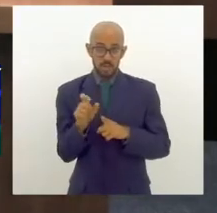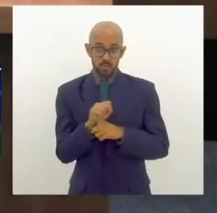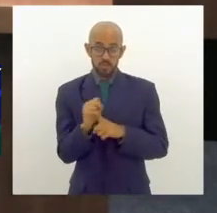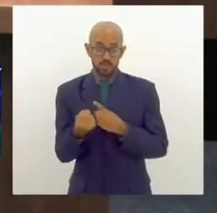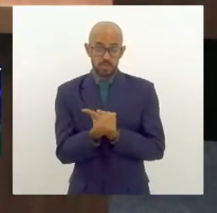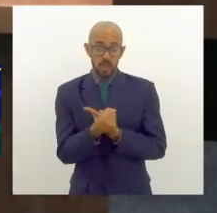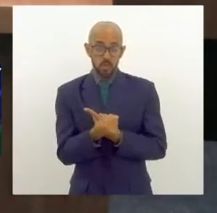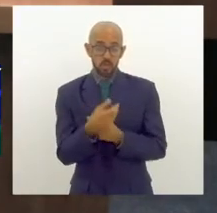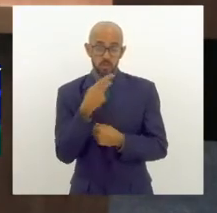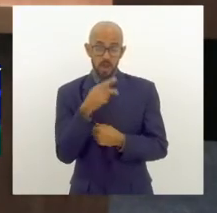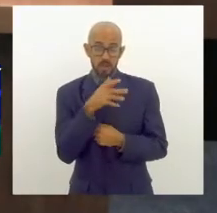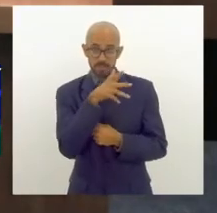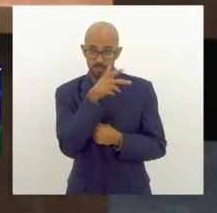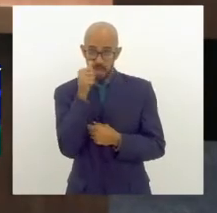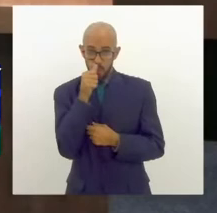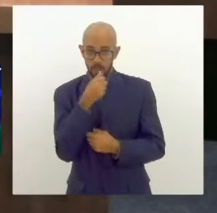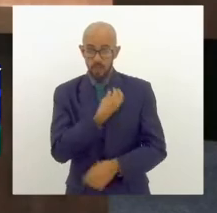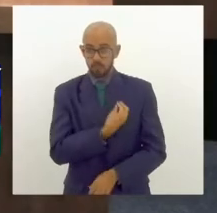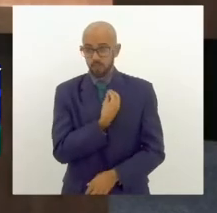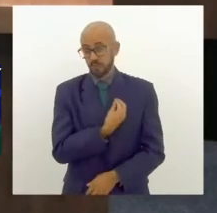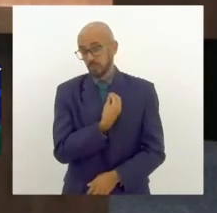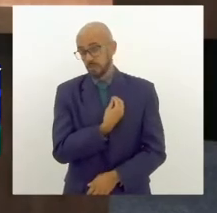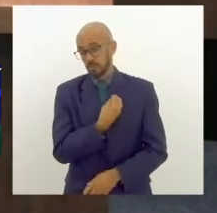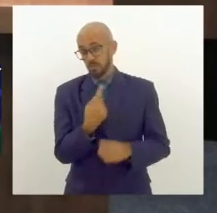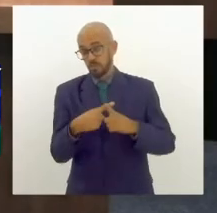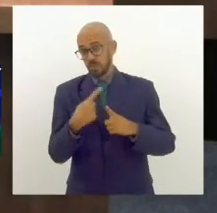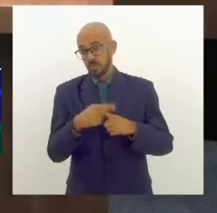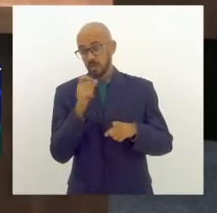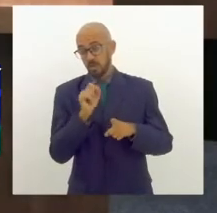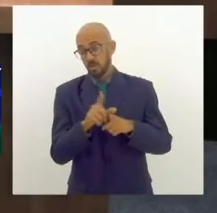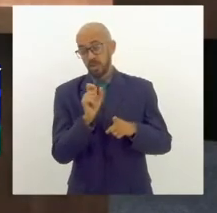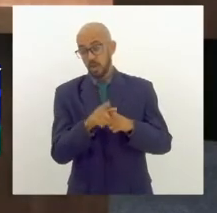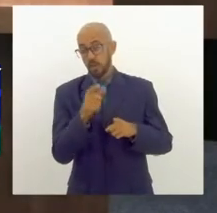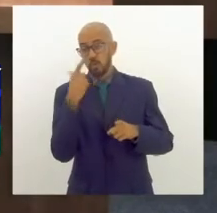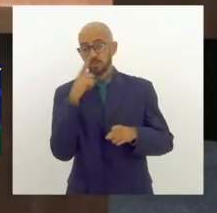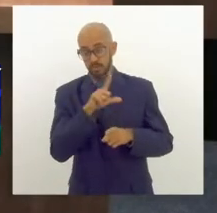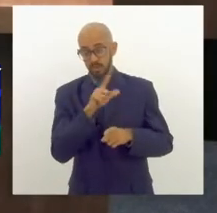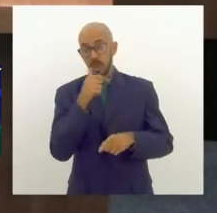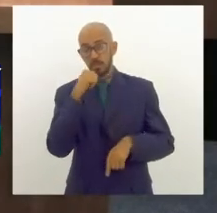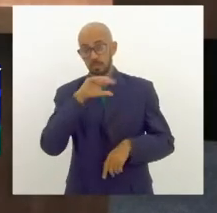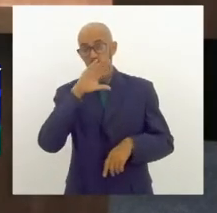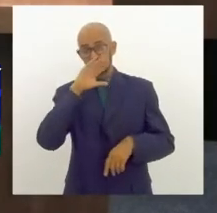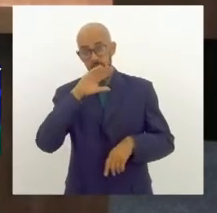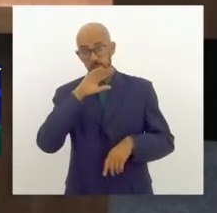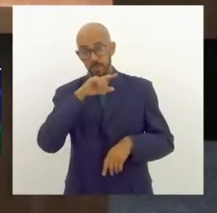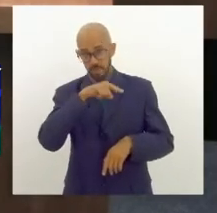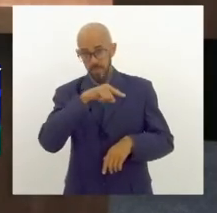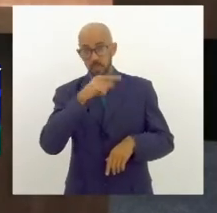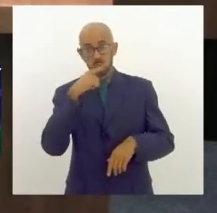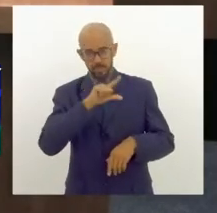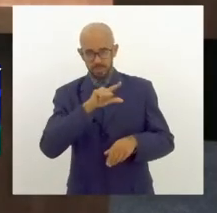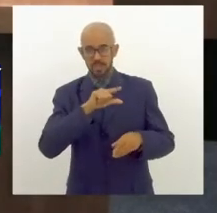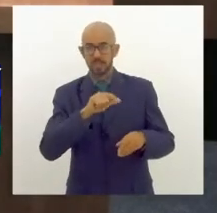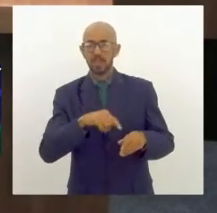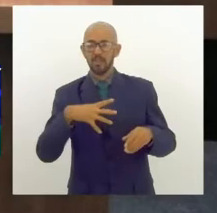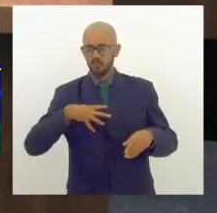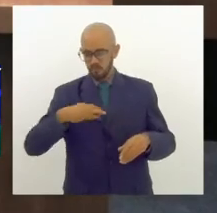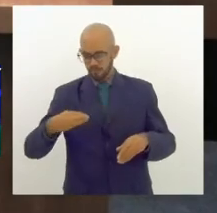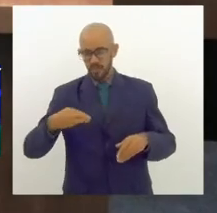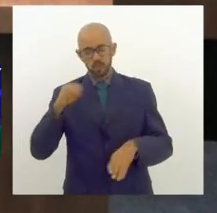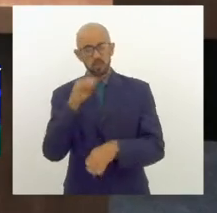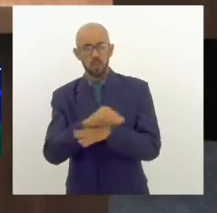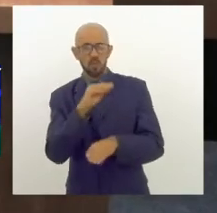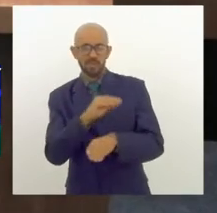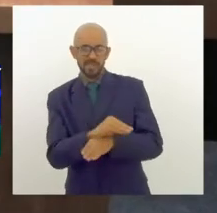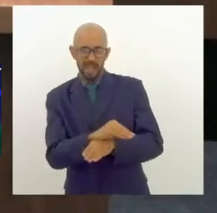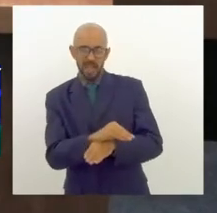salvar vidas, porque esse aluguel daria o direito da mulher ter um lar para colocar os seus filhos e, assim,